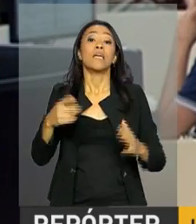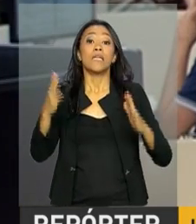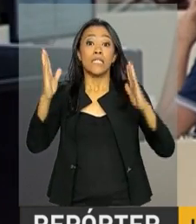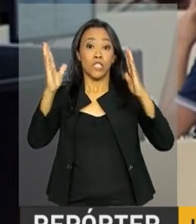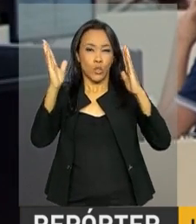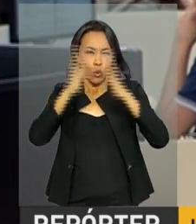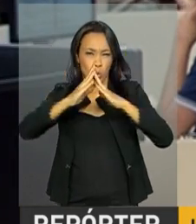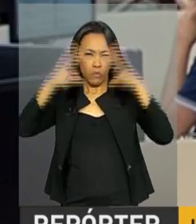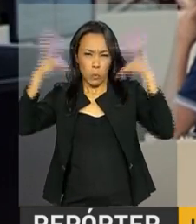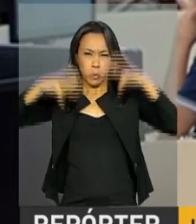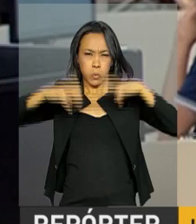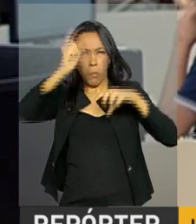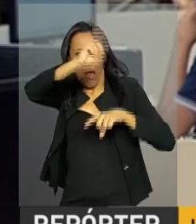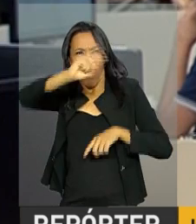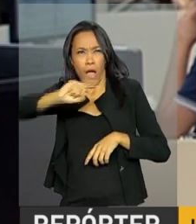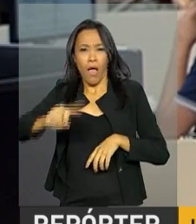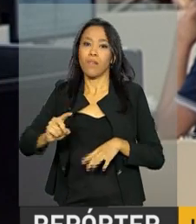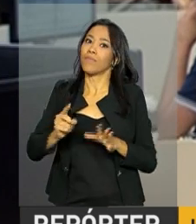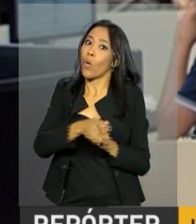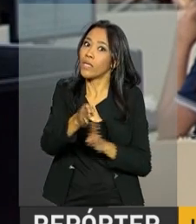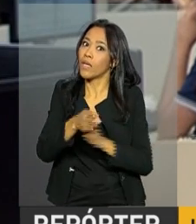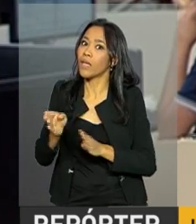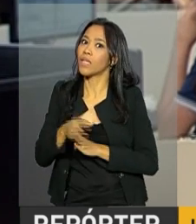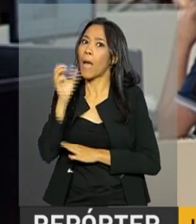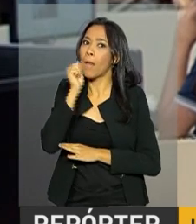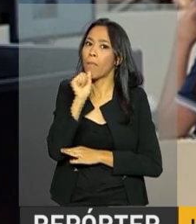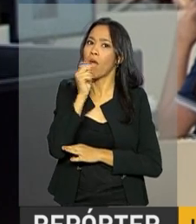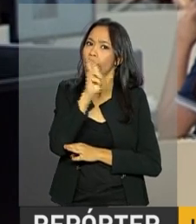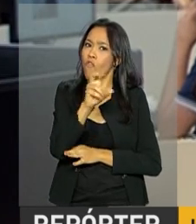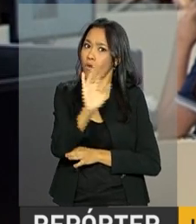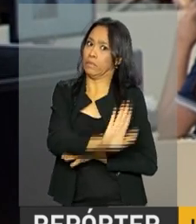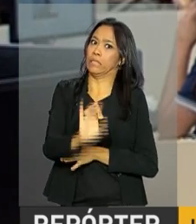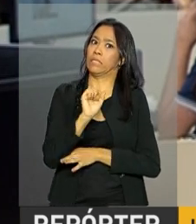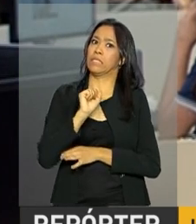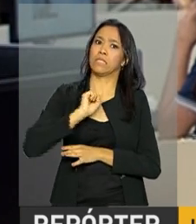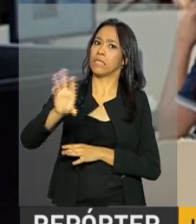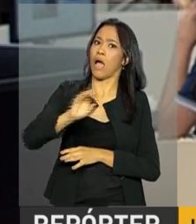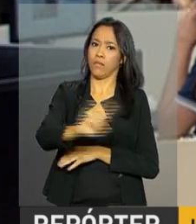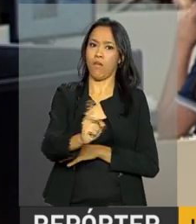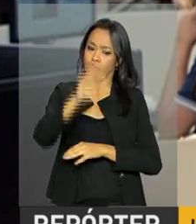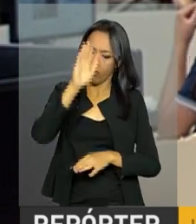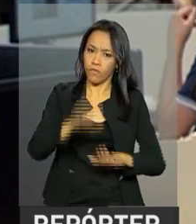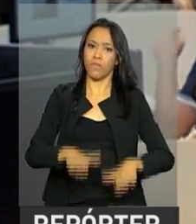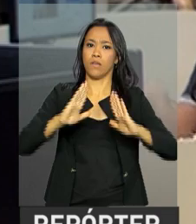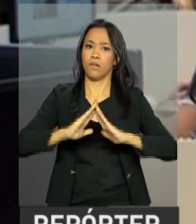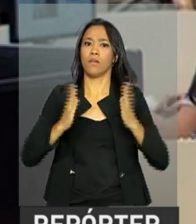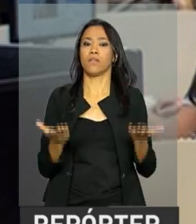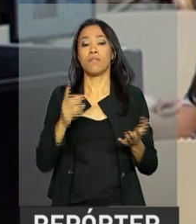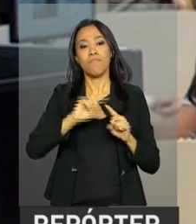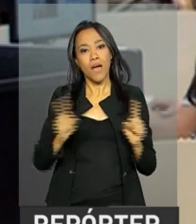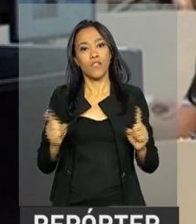tempestades é uma recomendação que principalmente nossas mães e avós Sempre fazem Mas desta vez ela foi dada pelo coordenador do grupo de